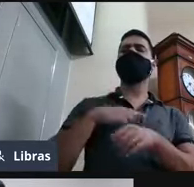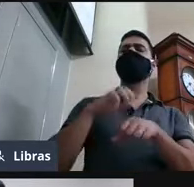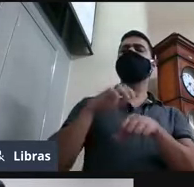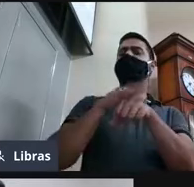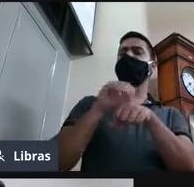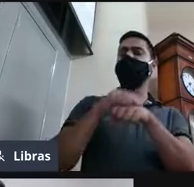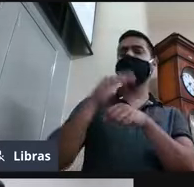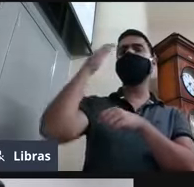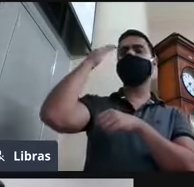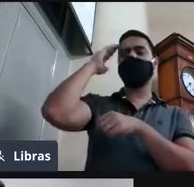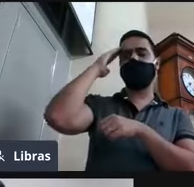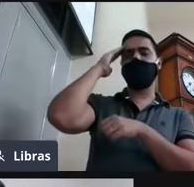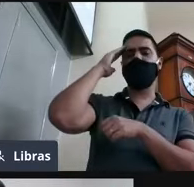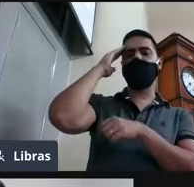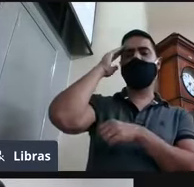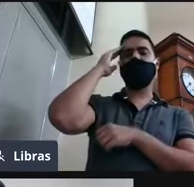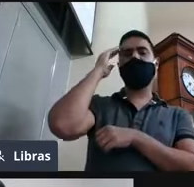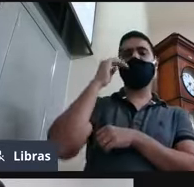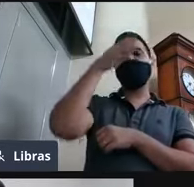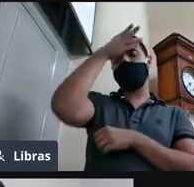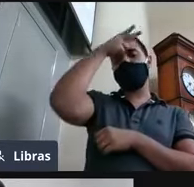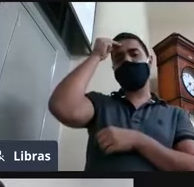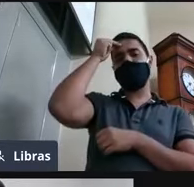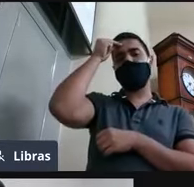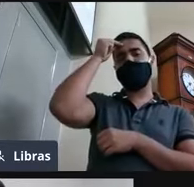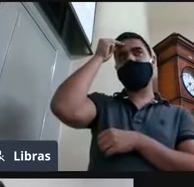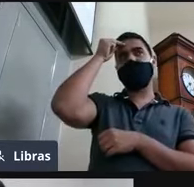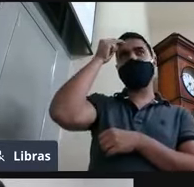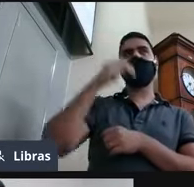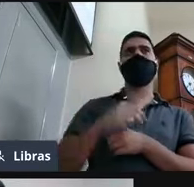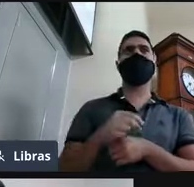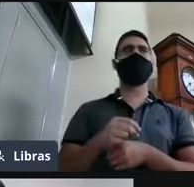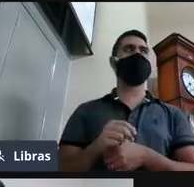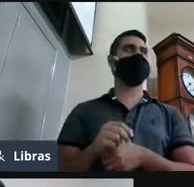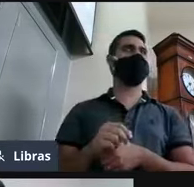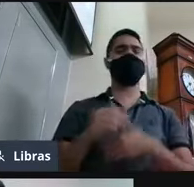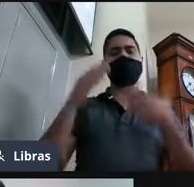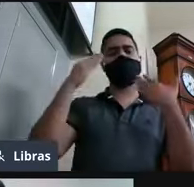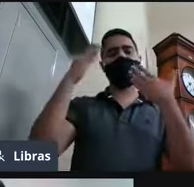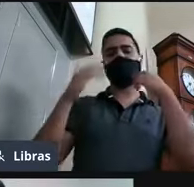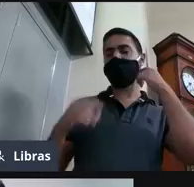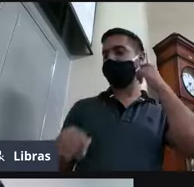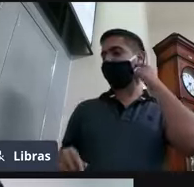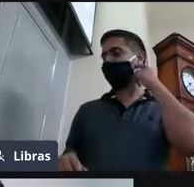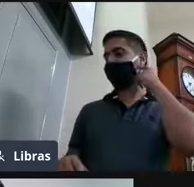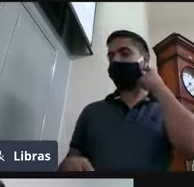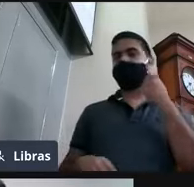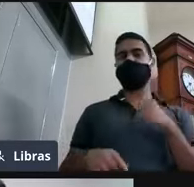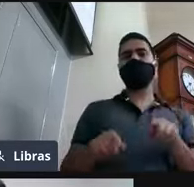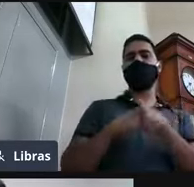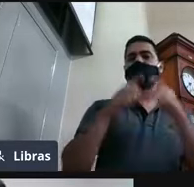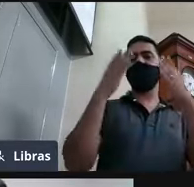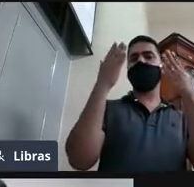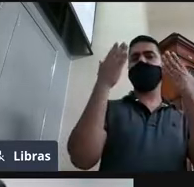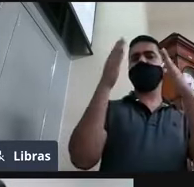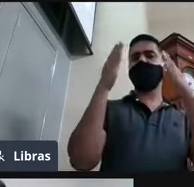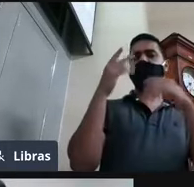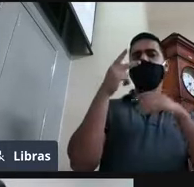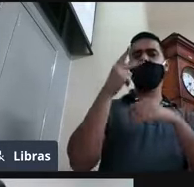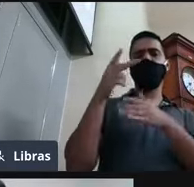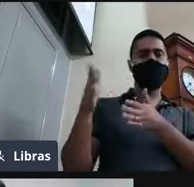muita compreensão com o poder executivo. Obrigado, presidente. E parabéns pela